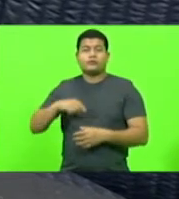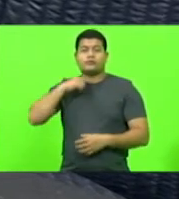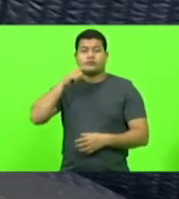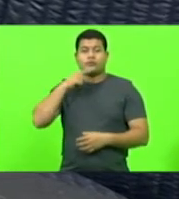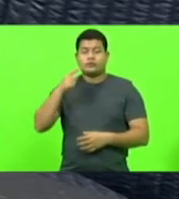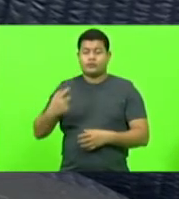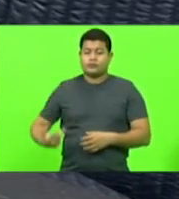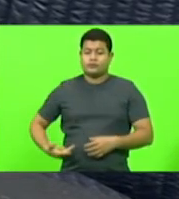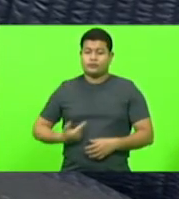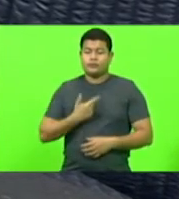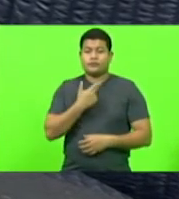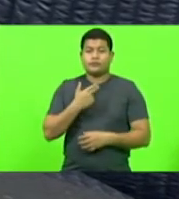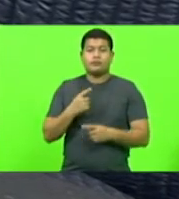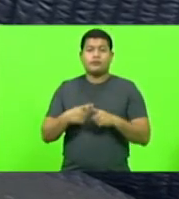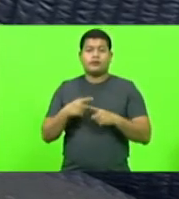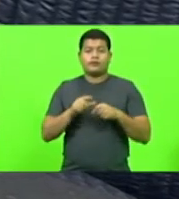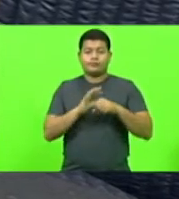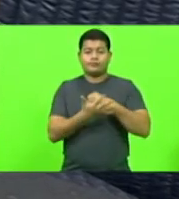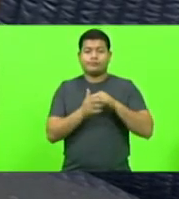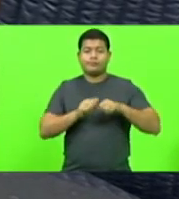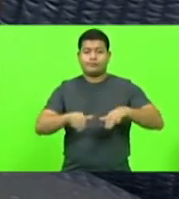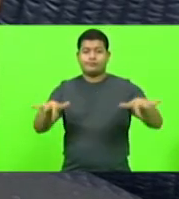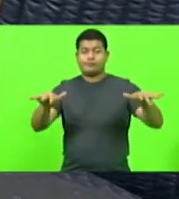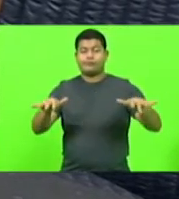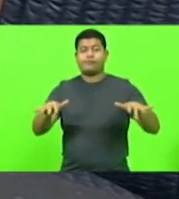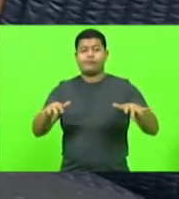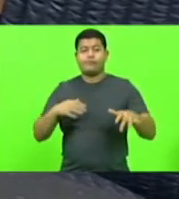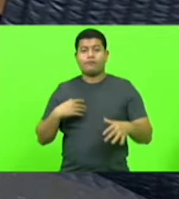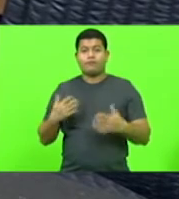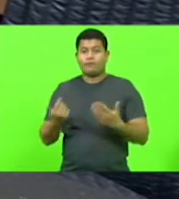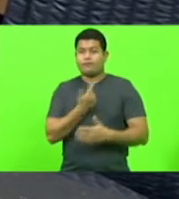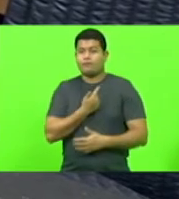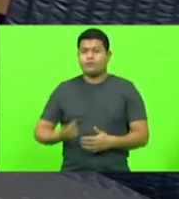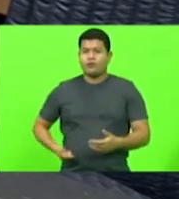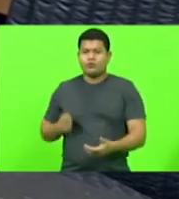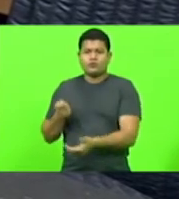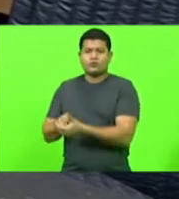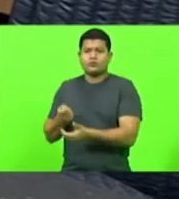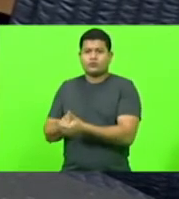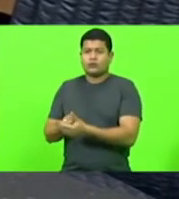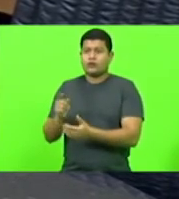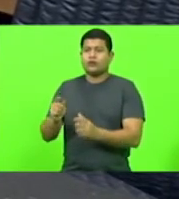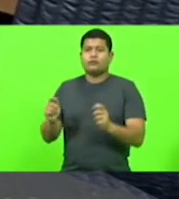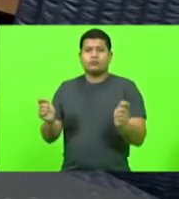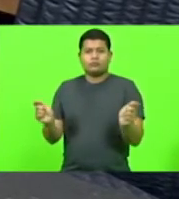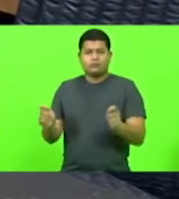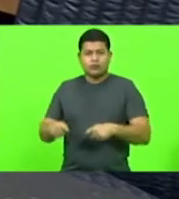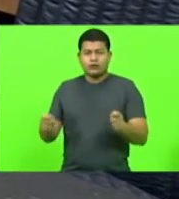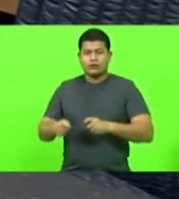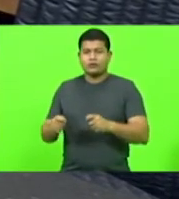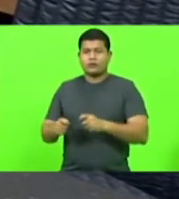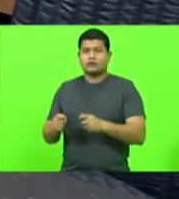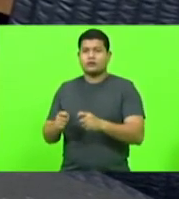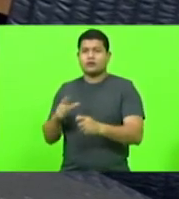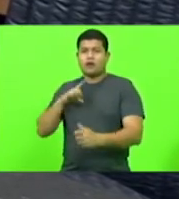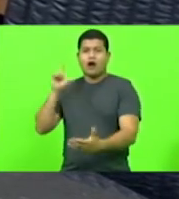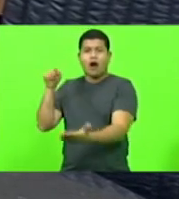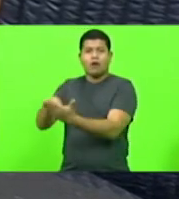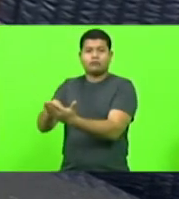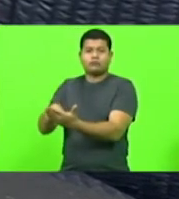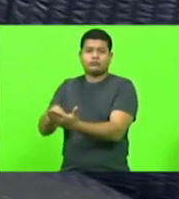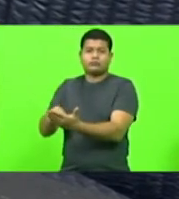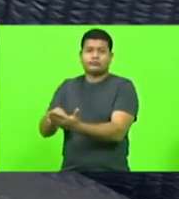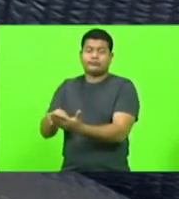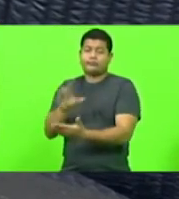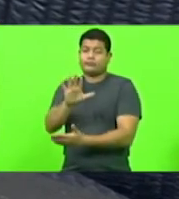série de cirurgias e que o governo não pode exigir metas de seus hospitais mais hospitais tem